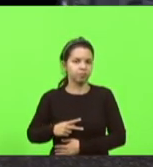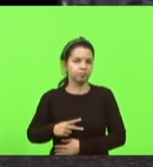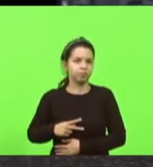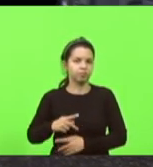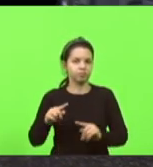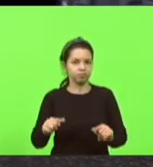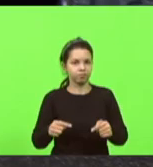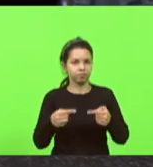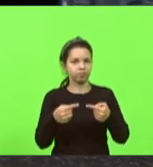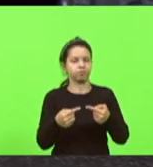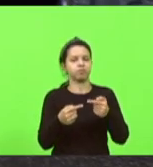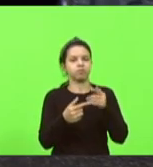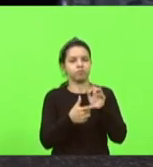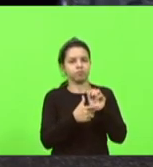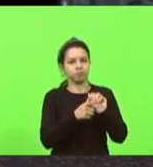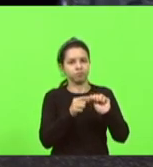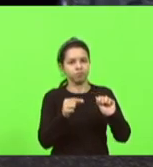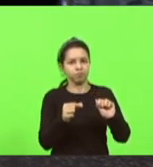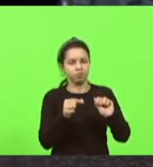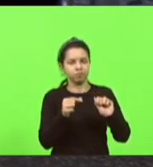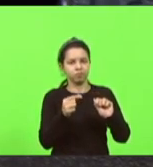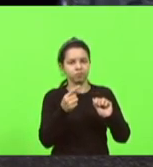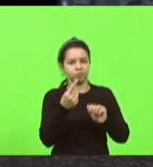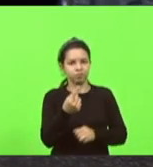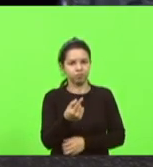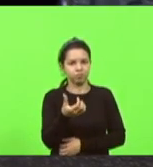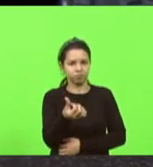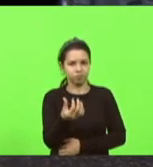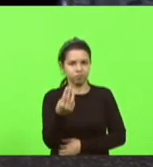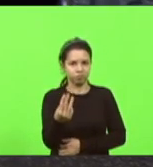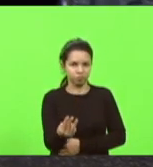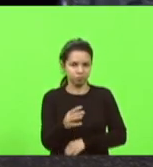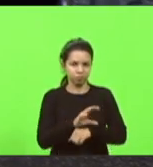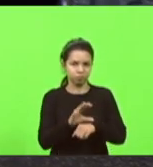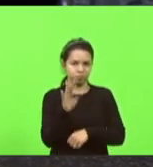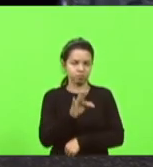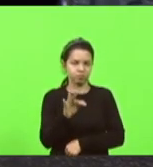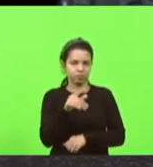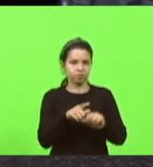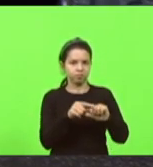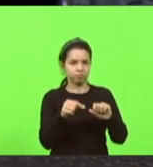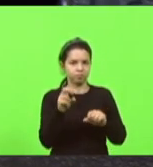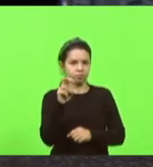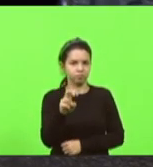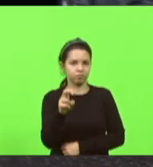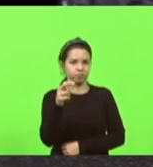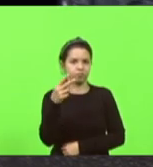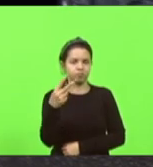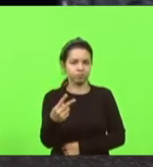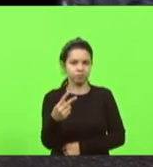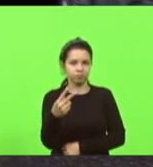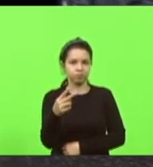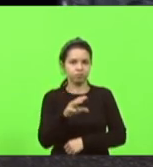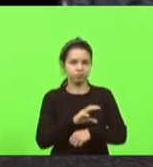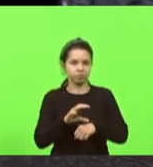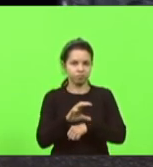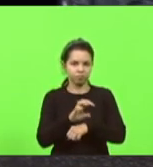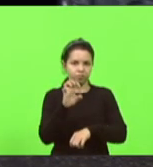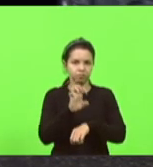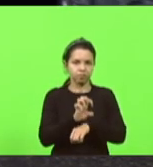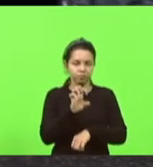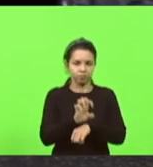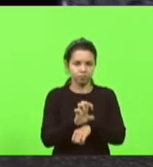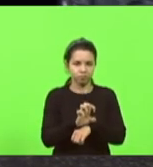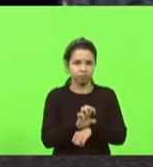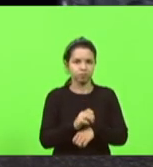o artigo 63, capítulo da Constituição Federal, e o artigo 52 da nossa Constituição do Estado.